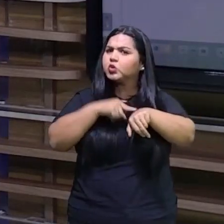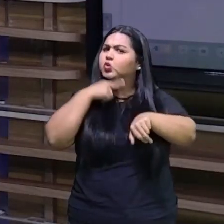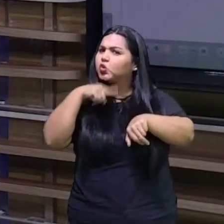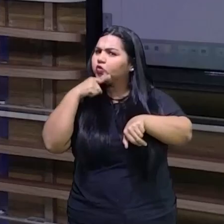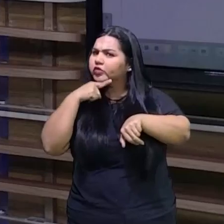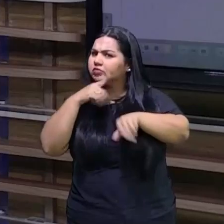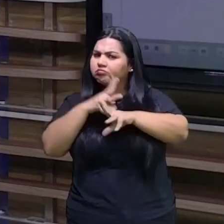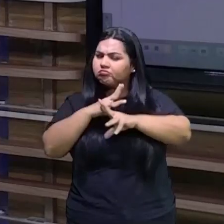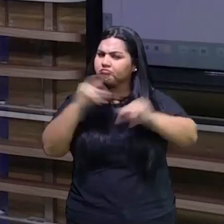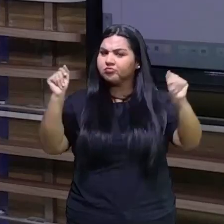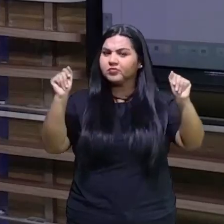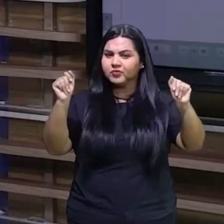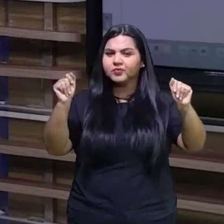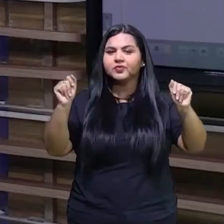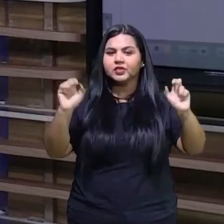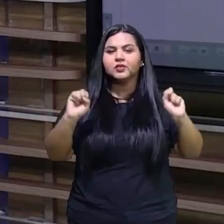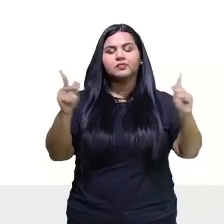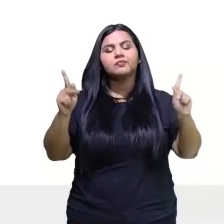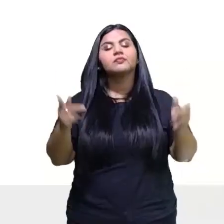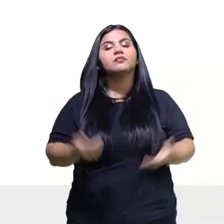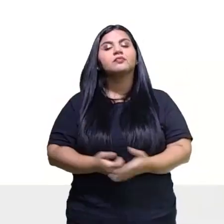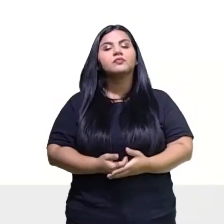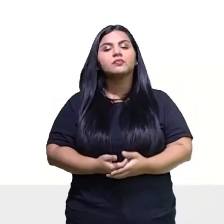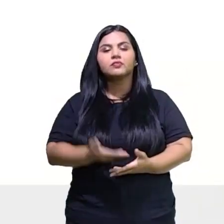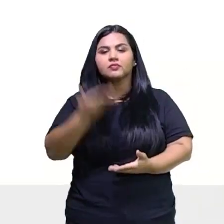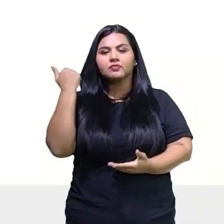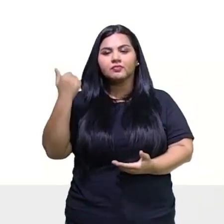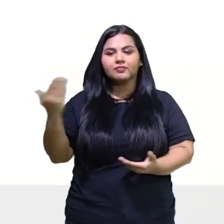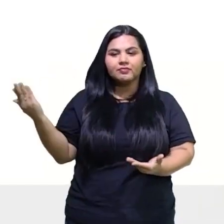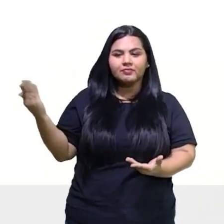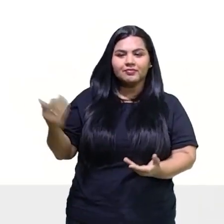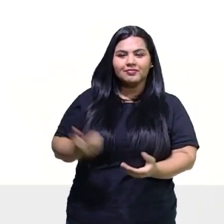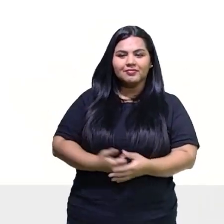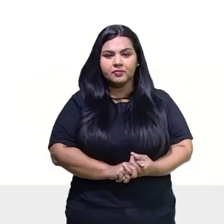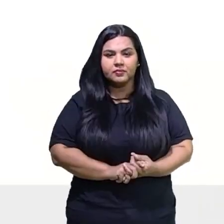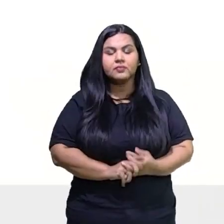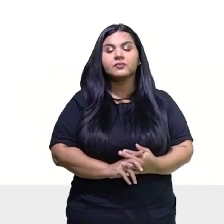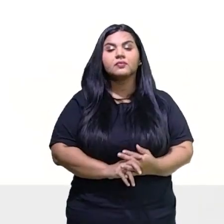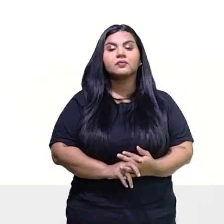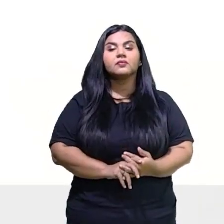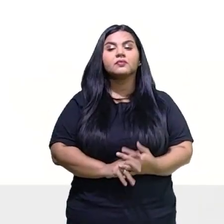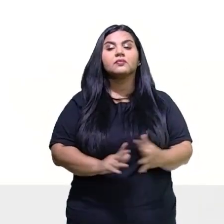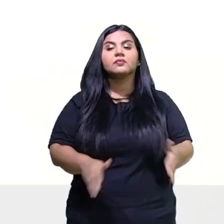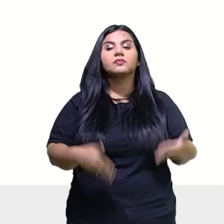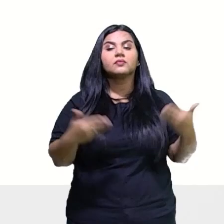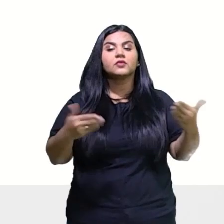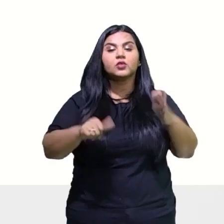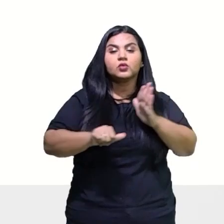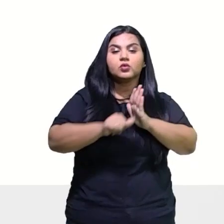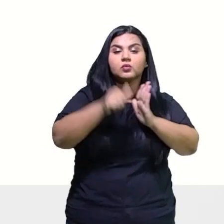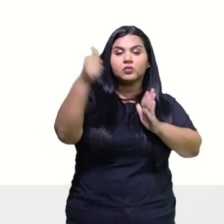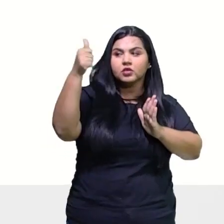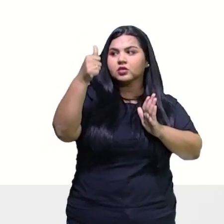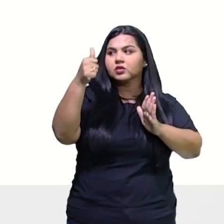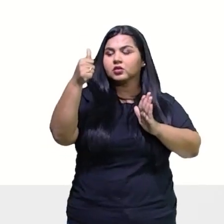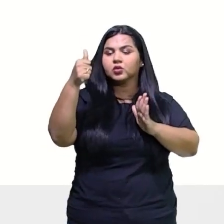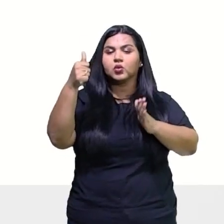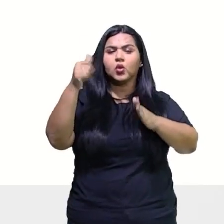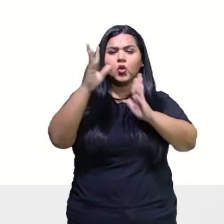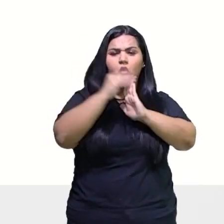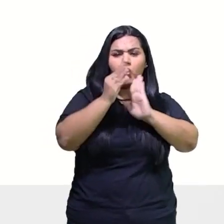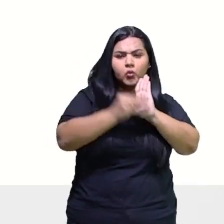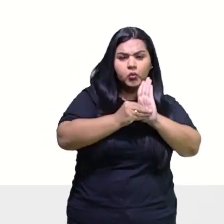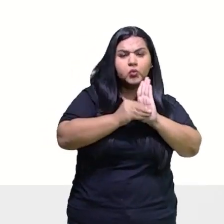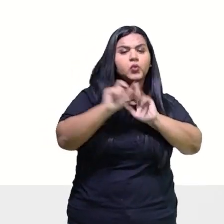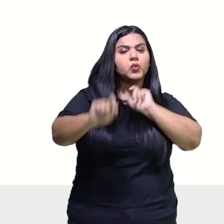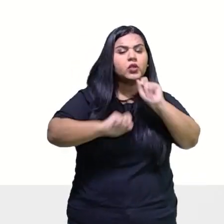dúvidas. Estão preparados? Então vamos lá. Olha aqui na tela rapidinho. Então vamos ver. O nosso primeiro conteúdo foi o quê?